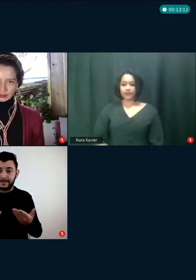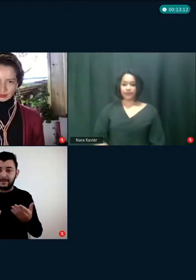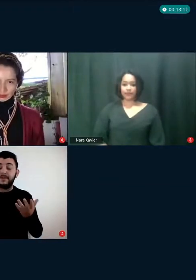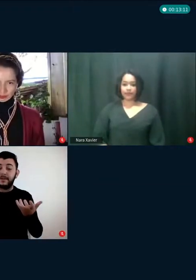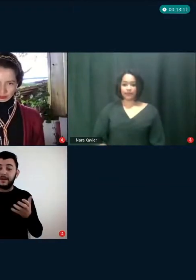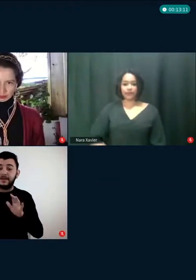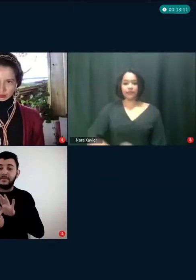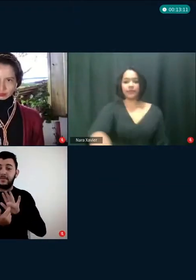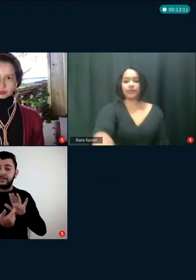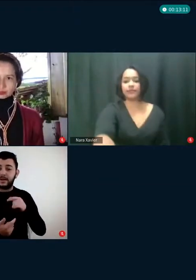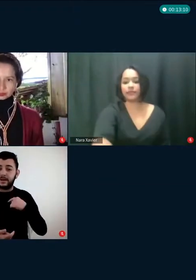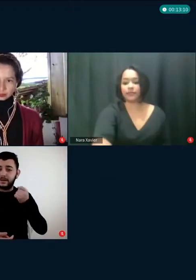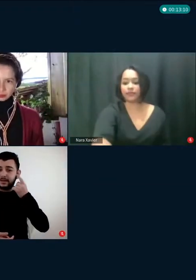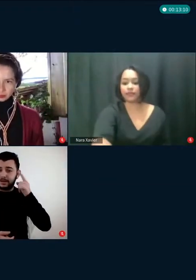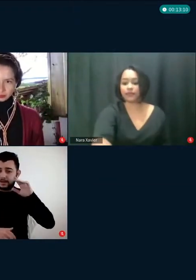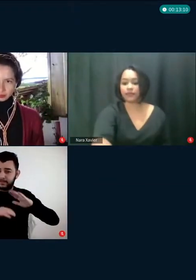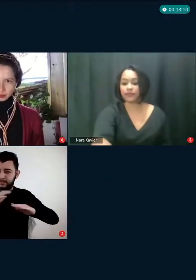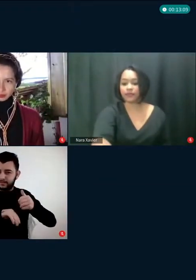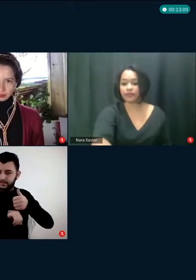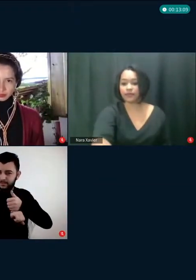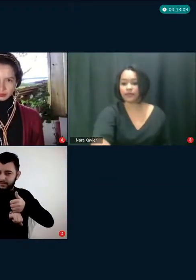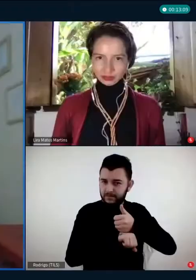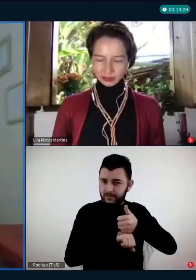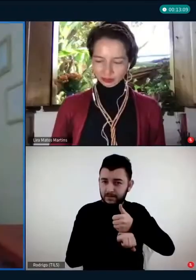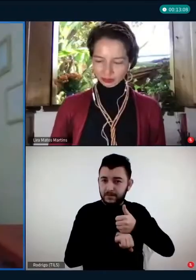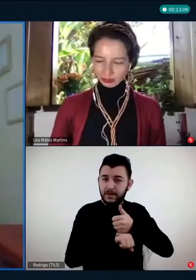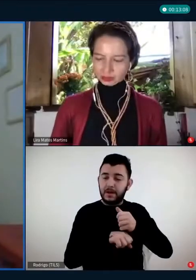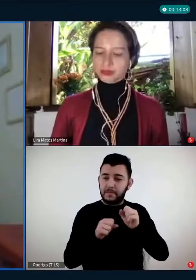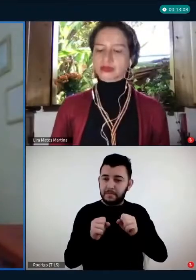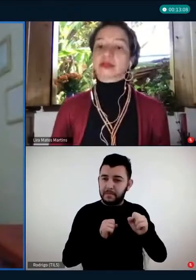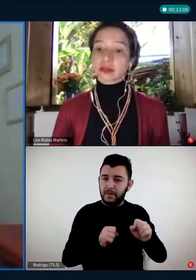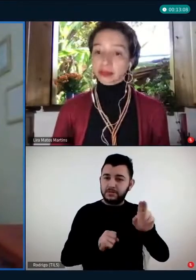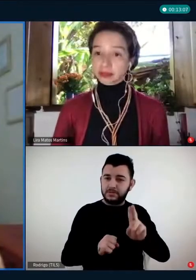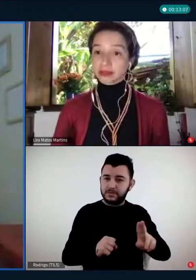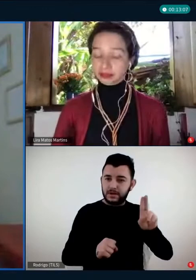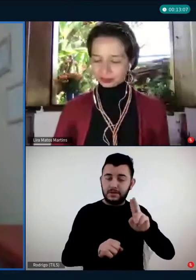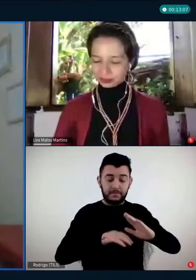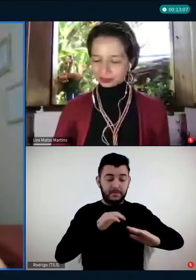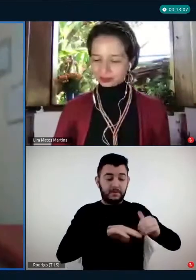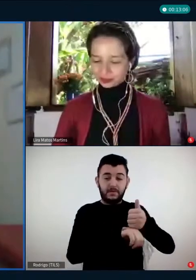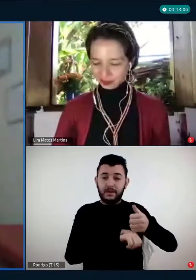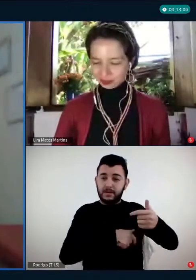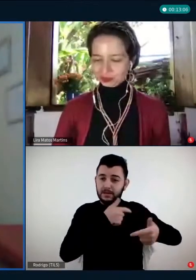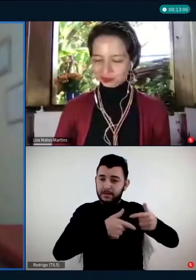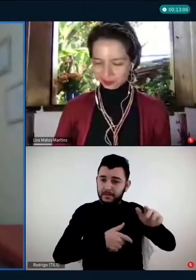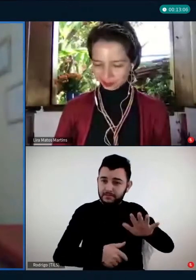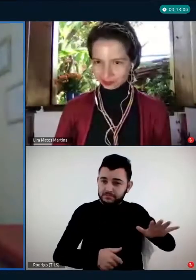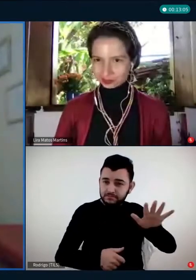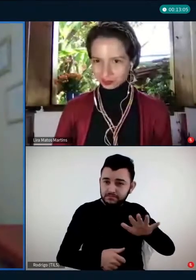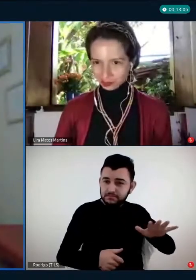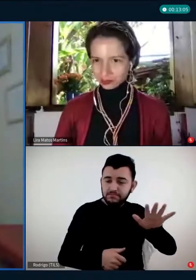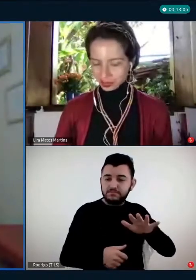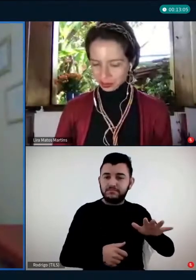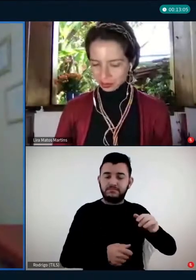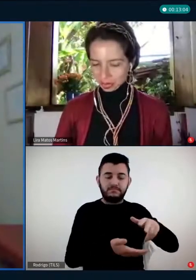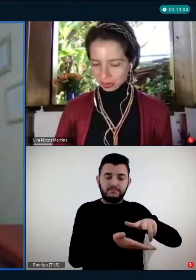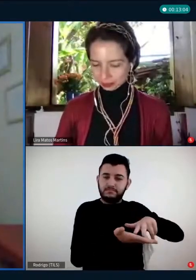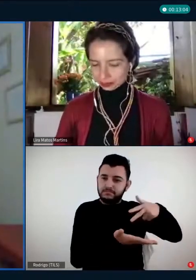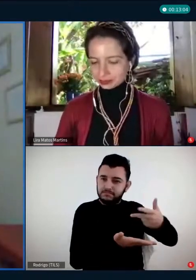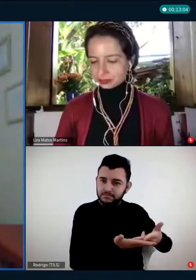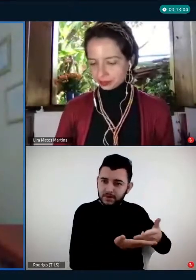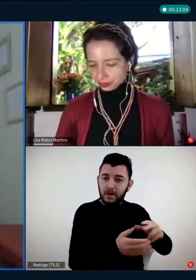você use profissional dos serviços de tradução, profissional dos serviços